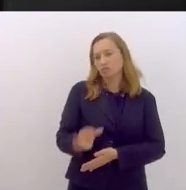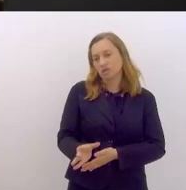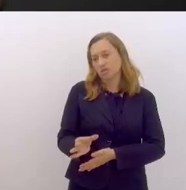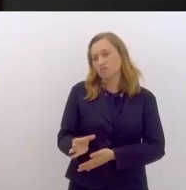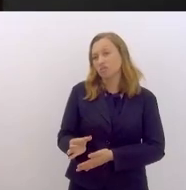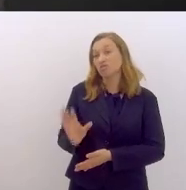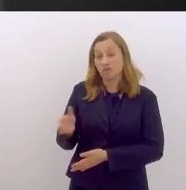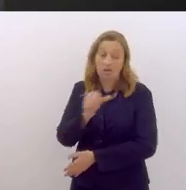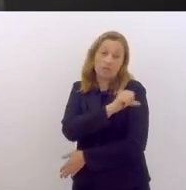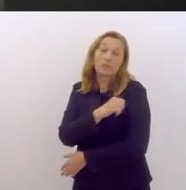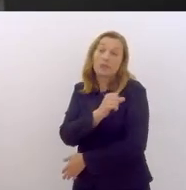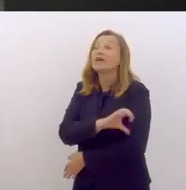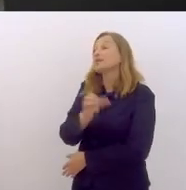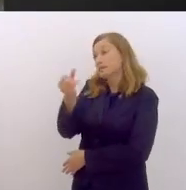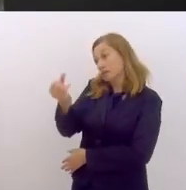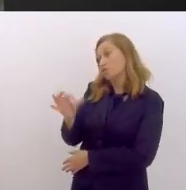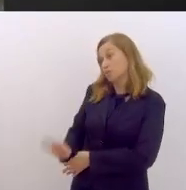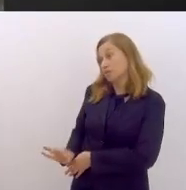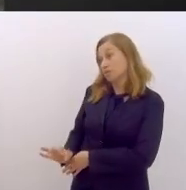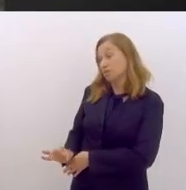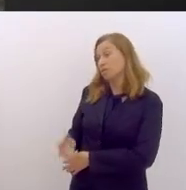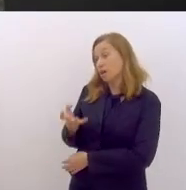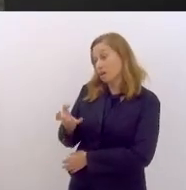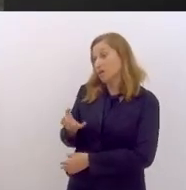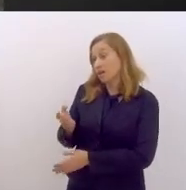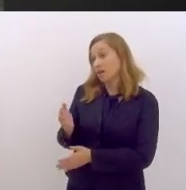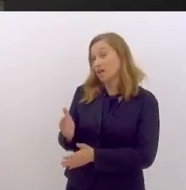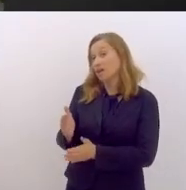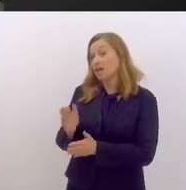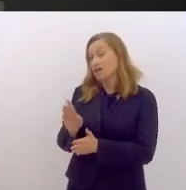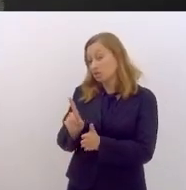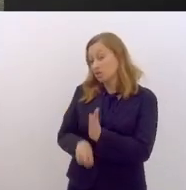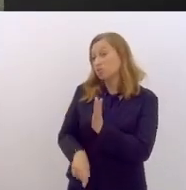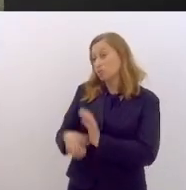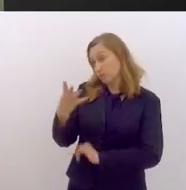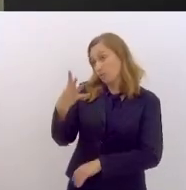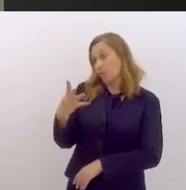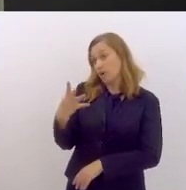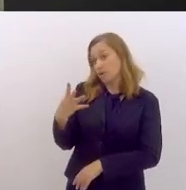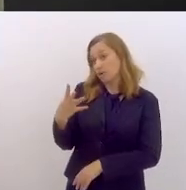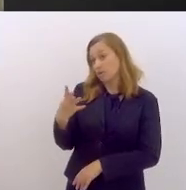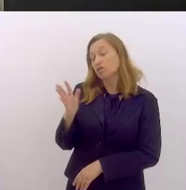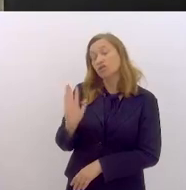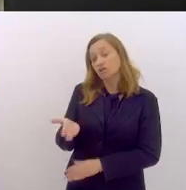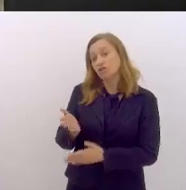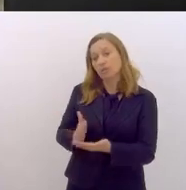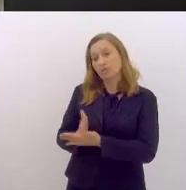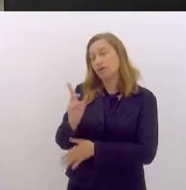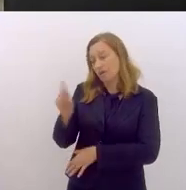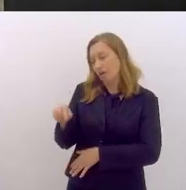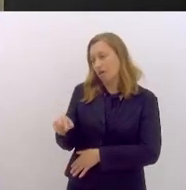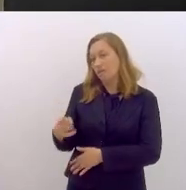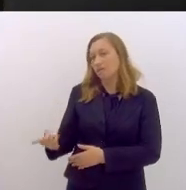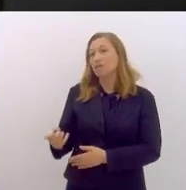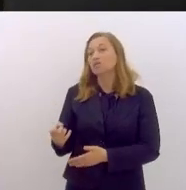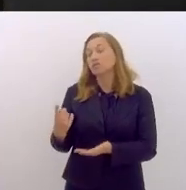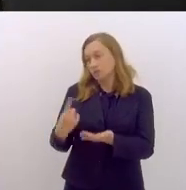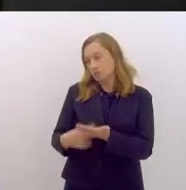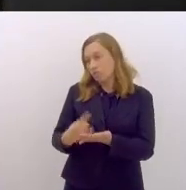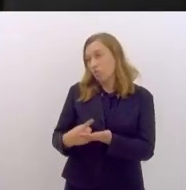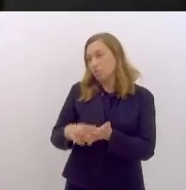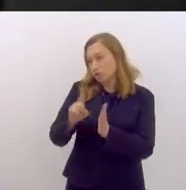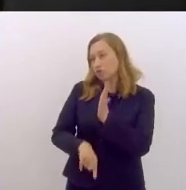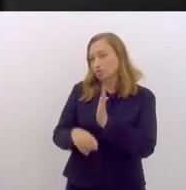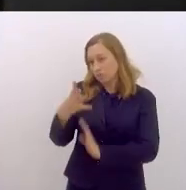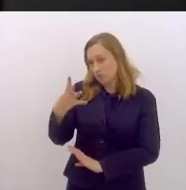enfermeira. 6%. O que a gente está tentando é cair para 4%. O que já foi aprovado é essa. Então, a gente está fazendo um acordo de reduzir